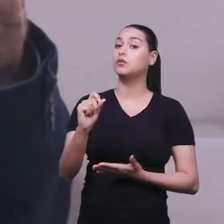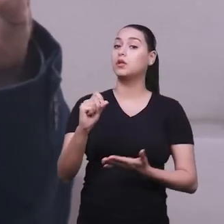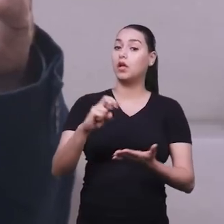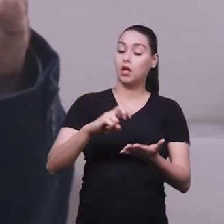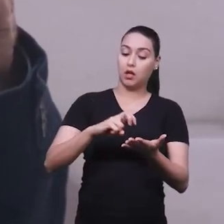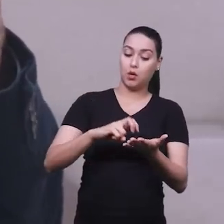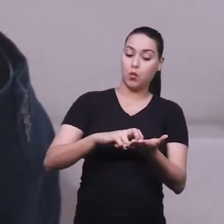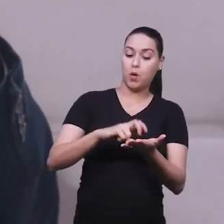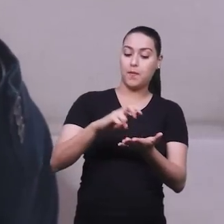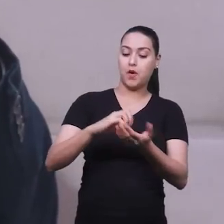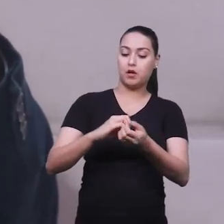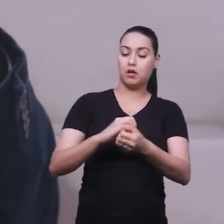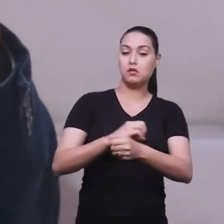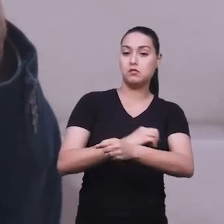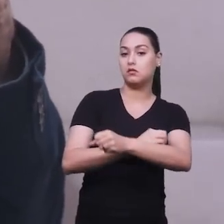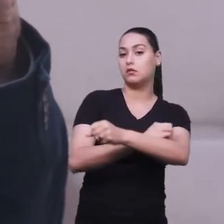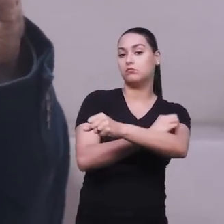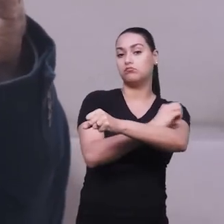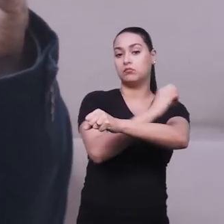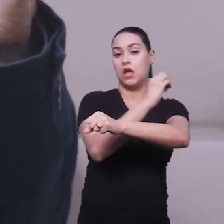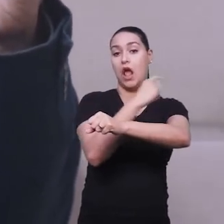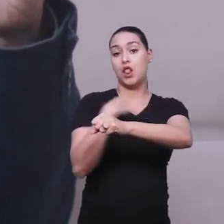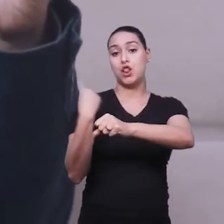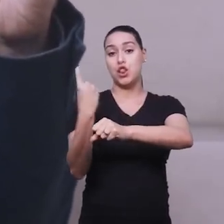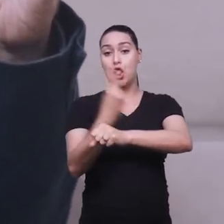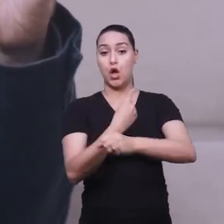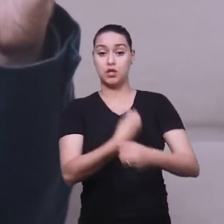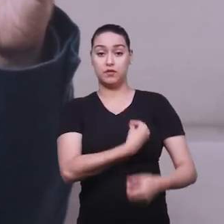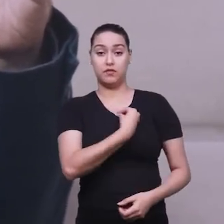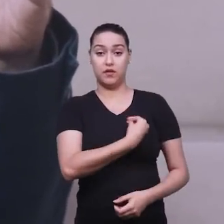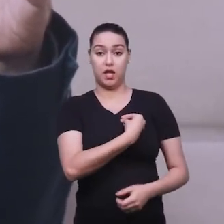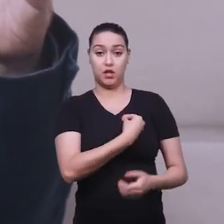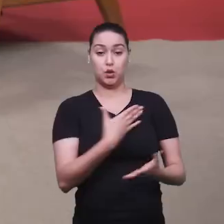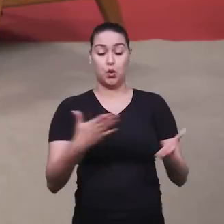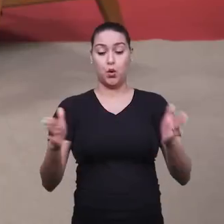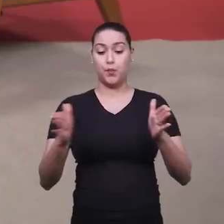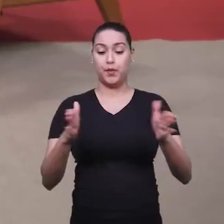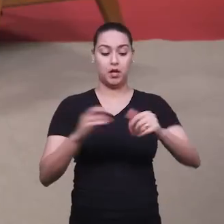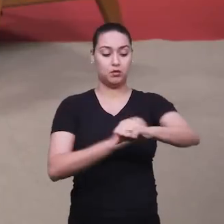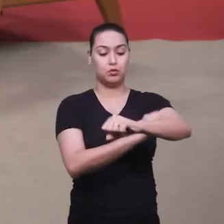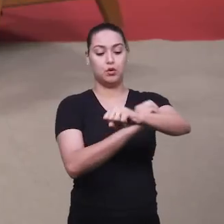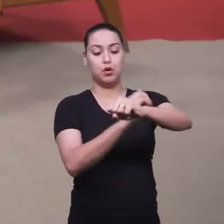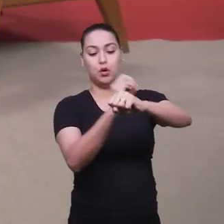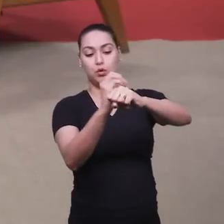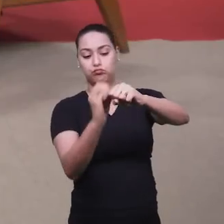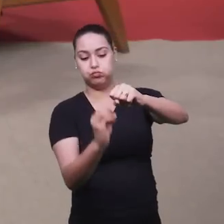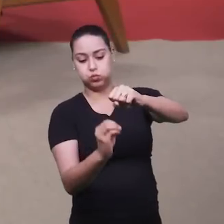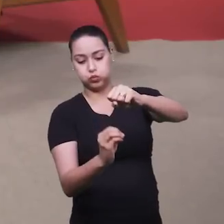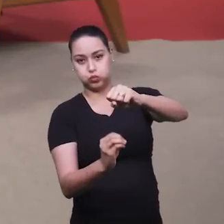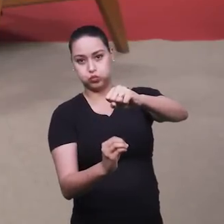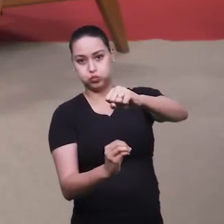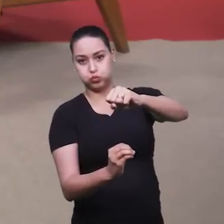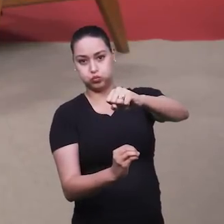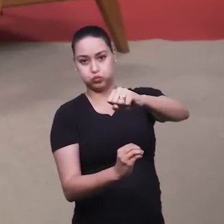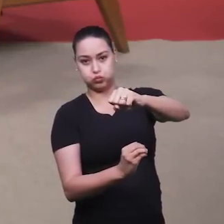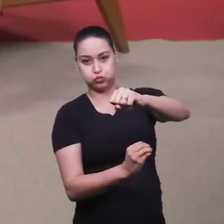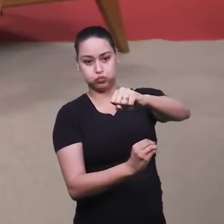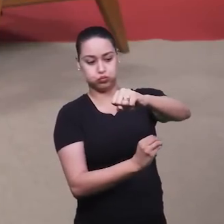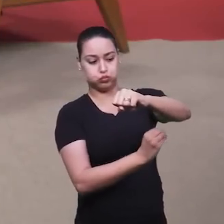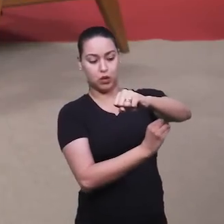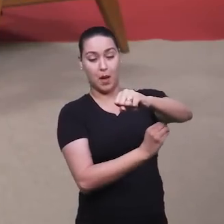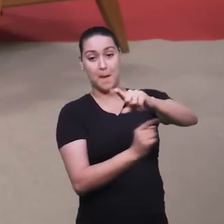Então, nós estamos passando esse período da noite. Amém. Mas o novo dia vai